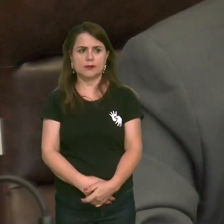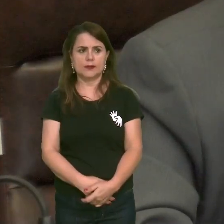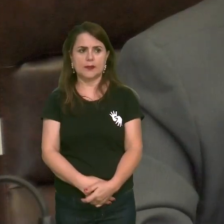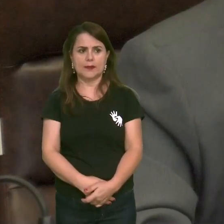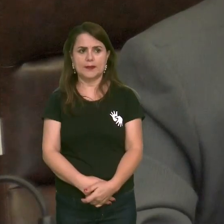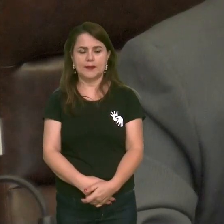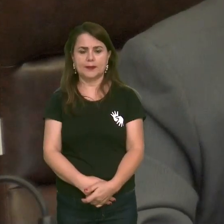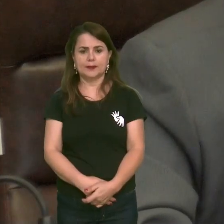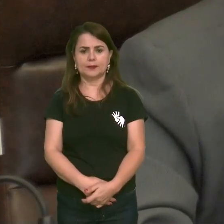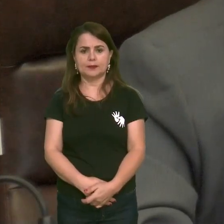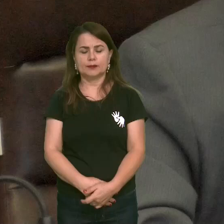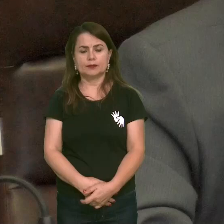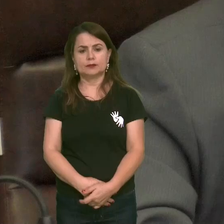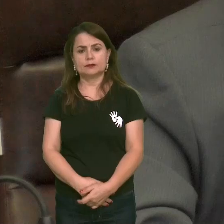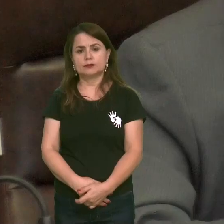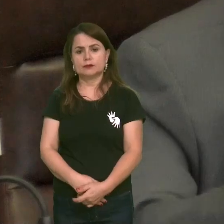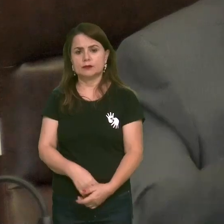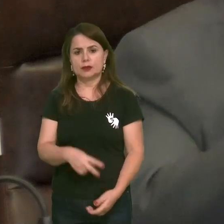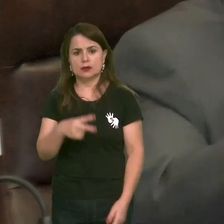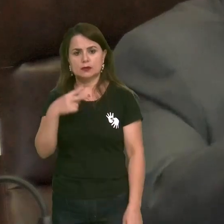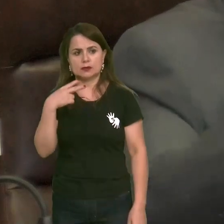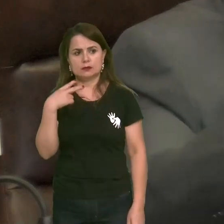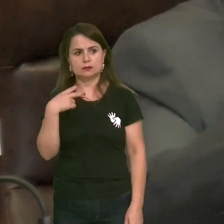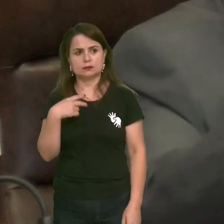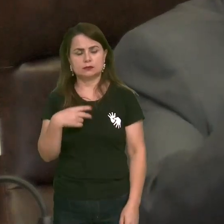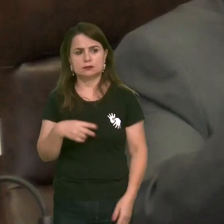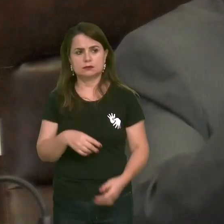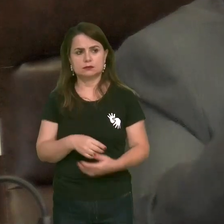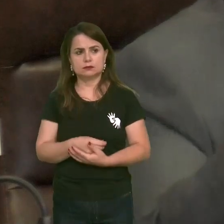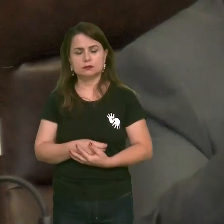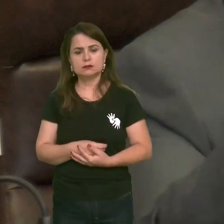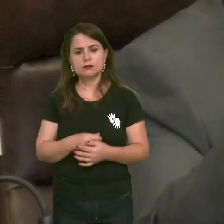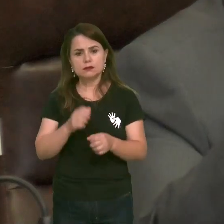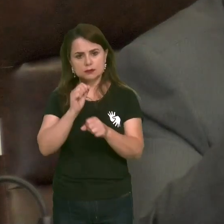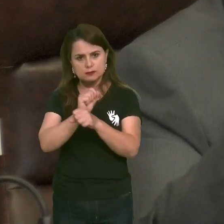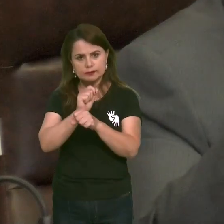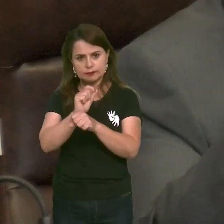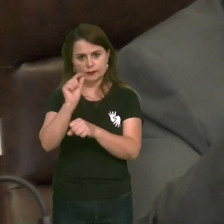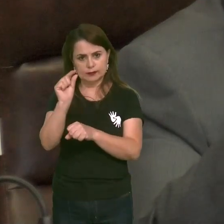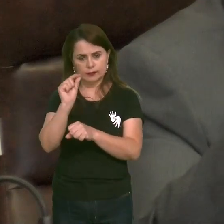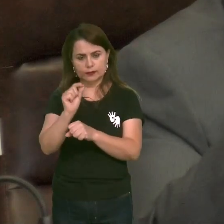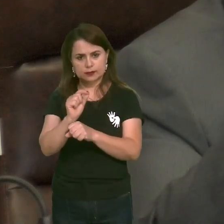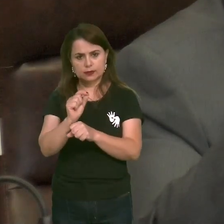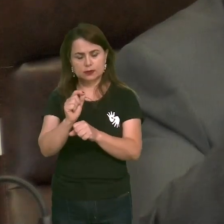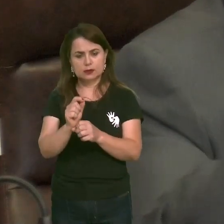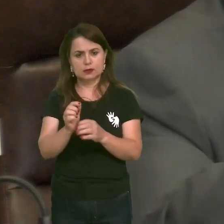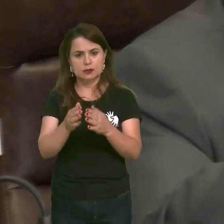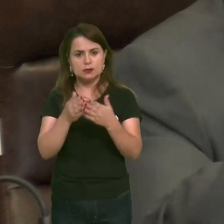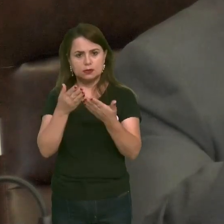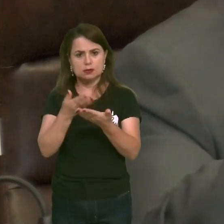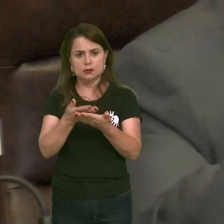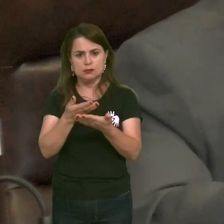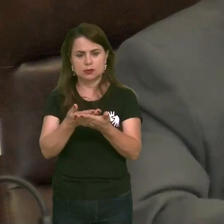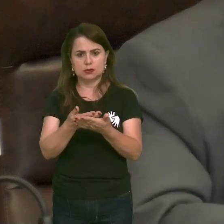eu questão de ordem antes Porém deixa eu colocar o requerimento